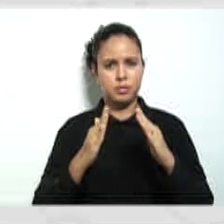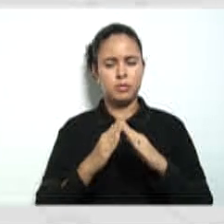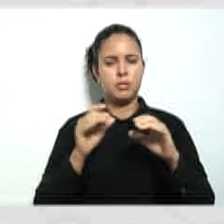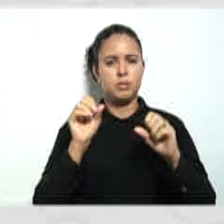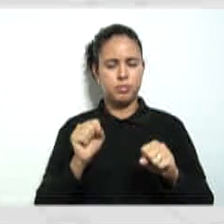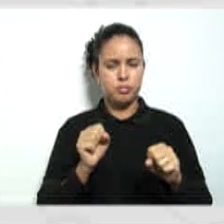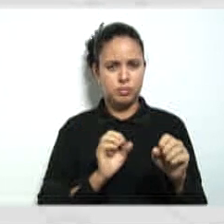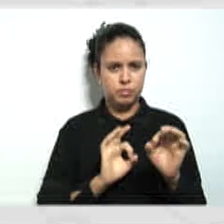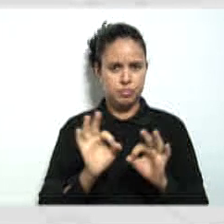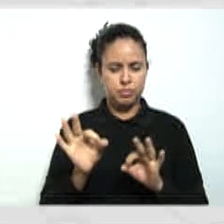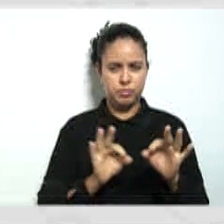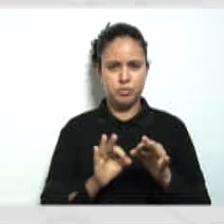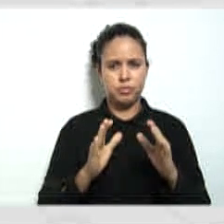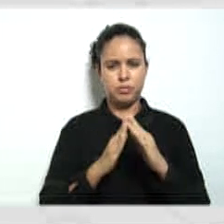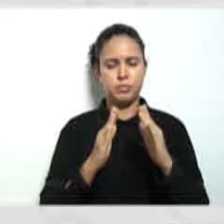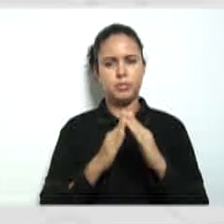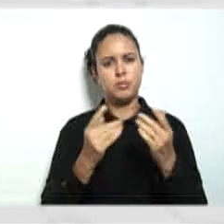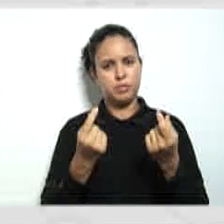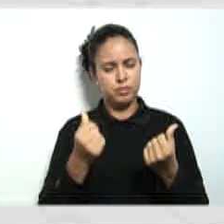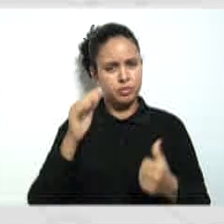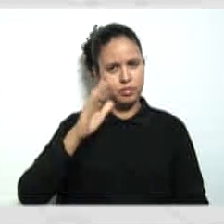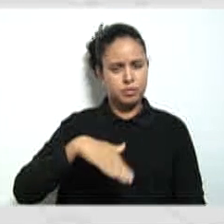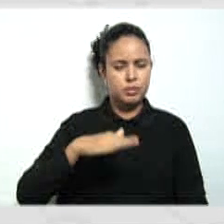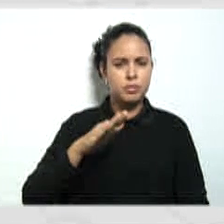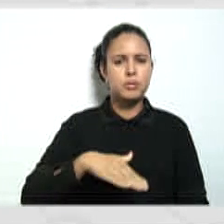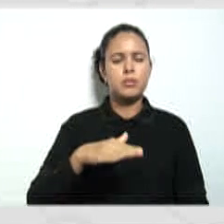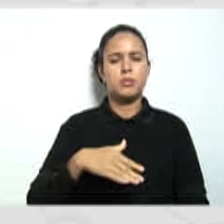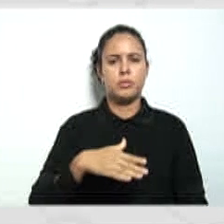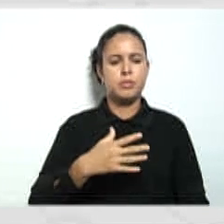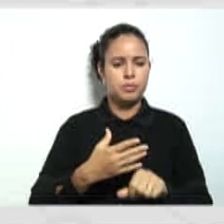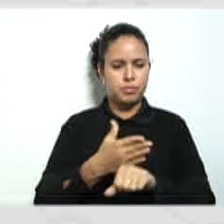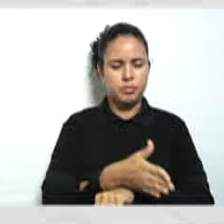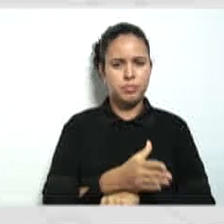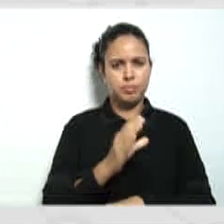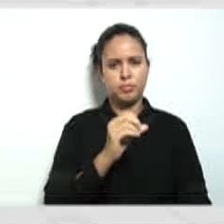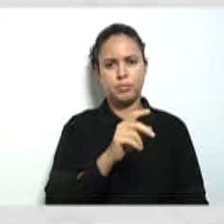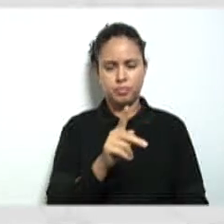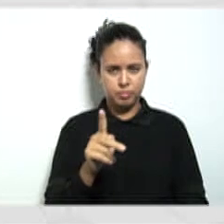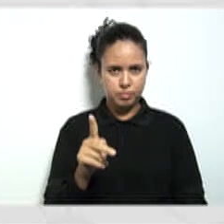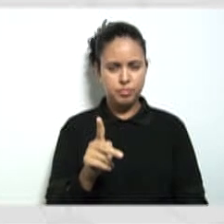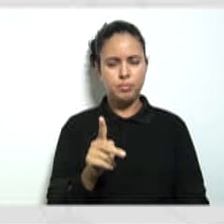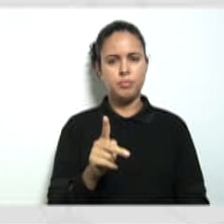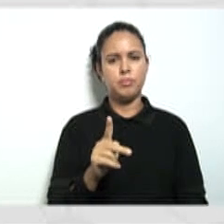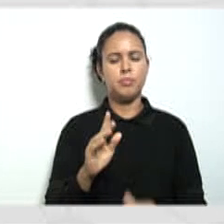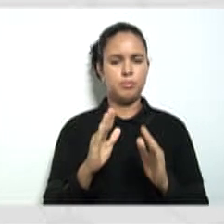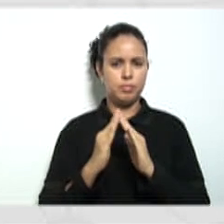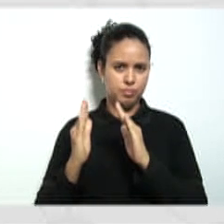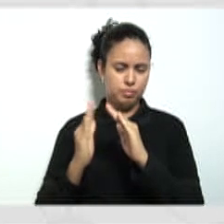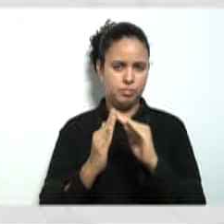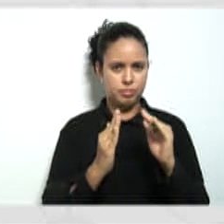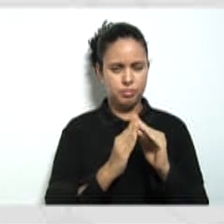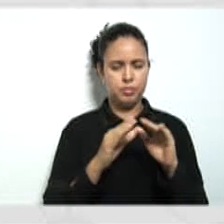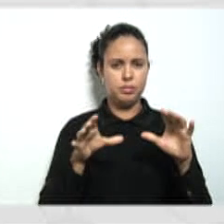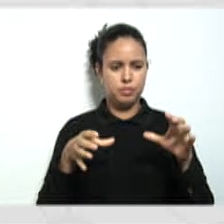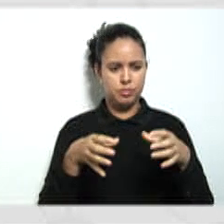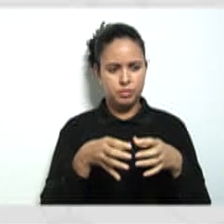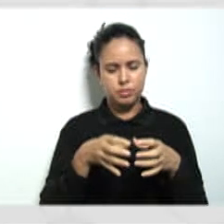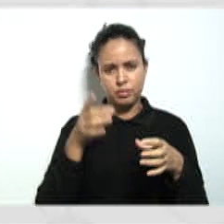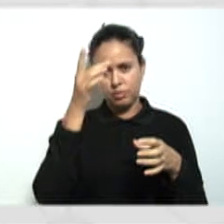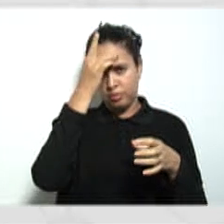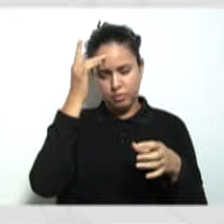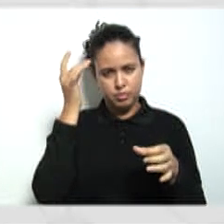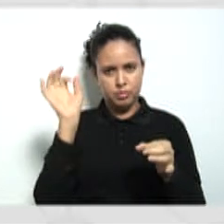uma moradia mais barata, mais fácil de ter acesso por meio das cooperativas habitacionais. Um grupo de pessoas que se organiza